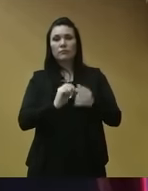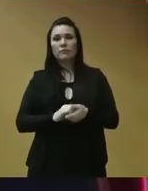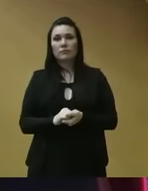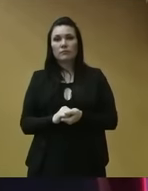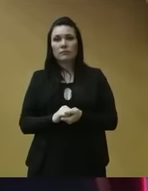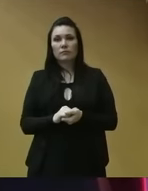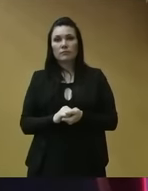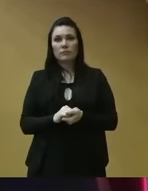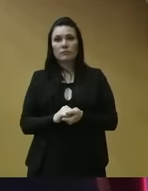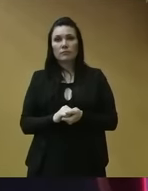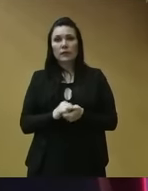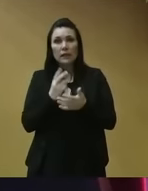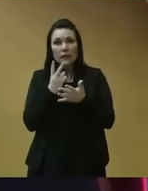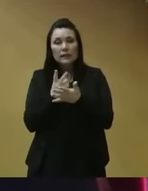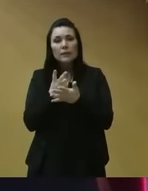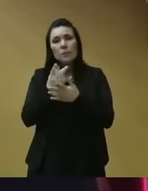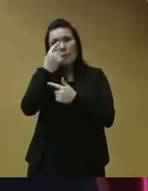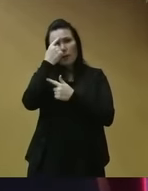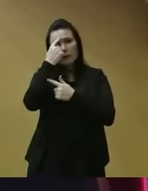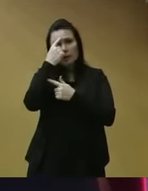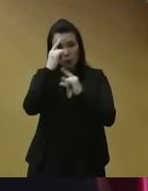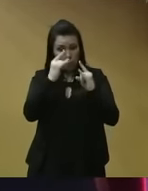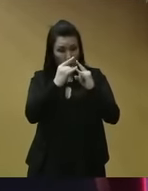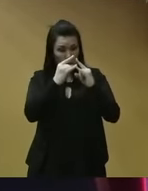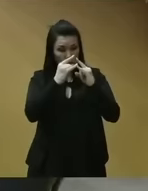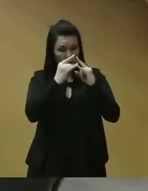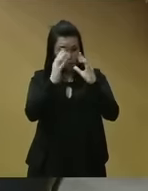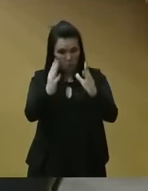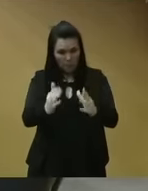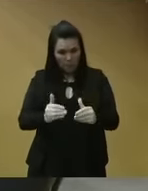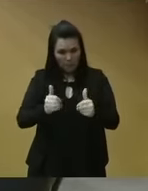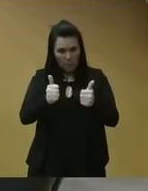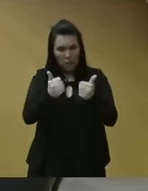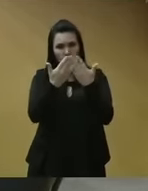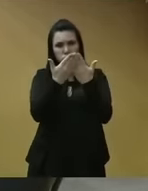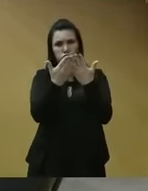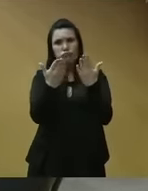com base na grandeza e aprimoramento